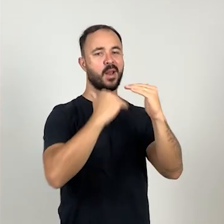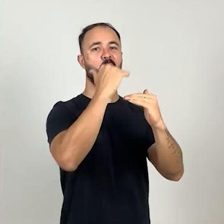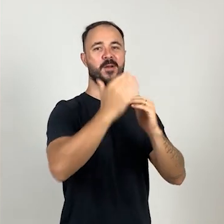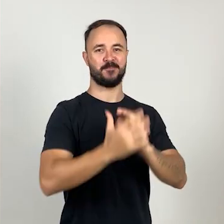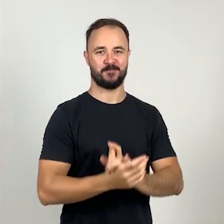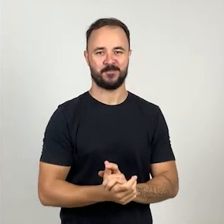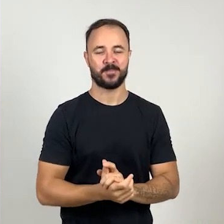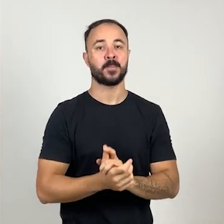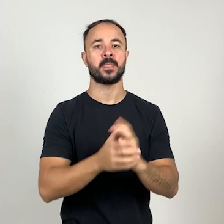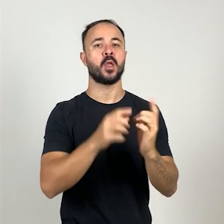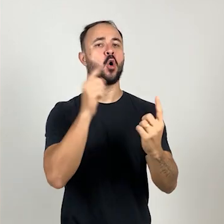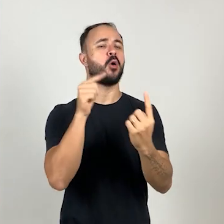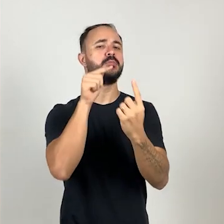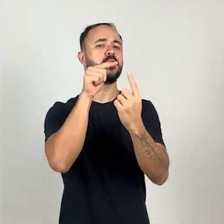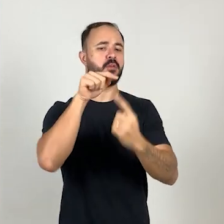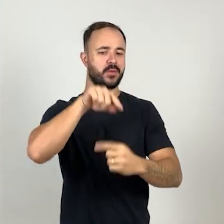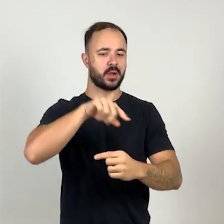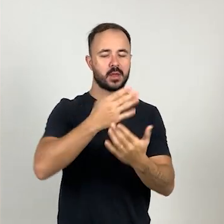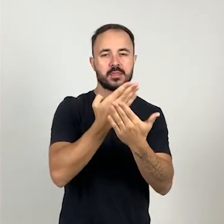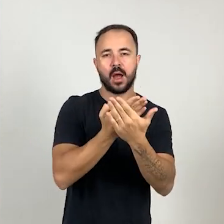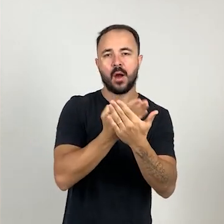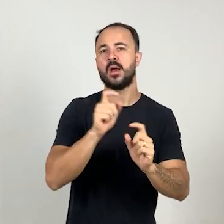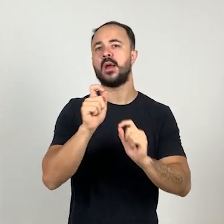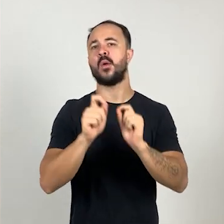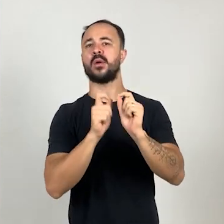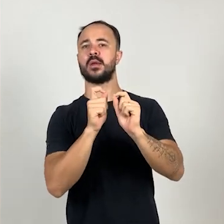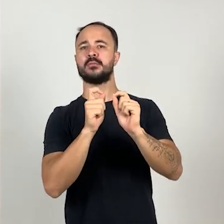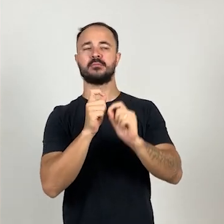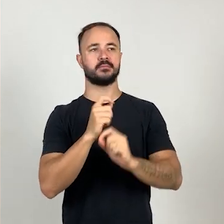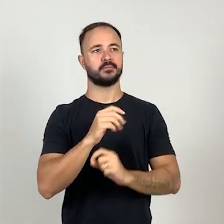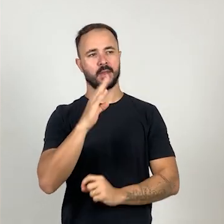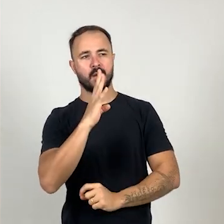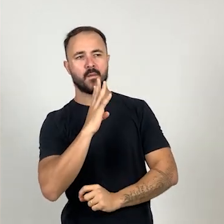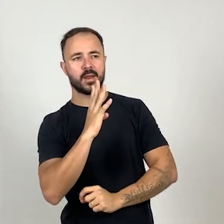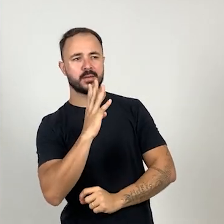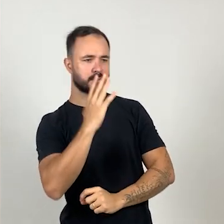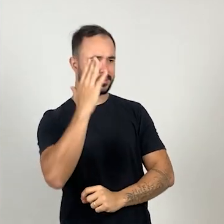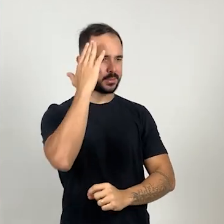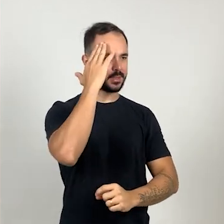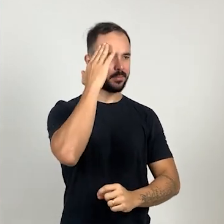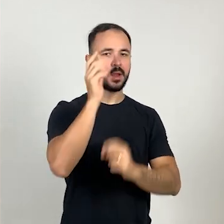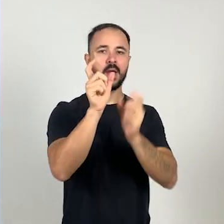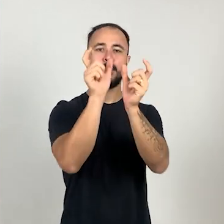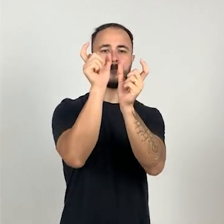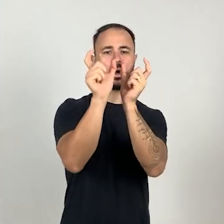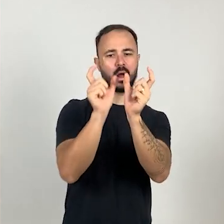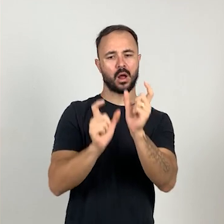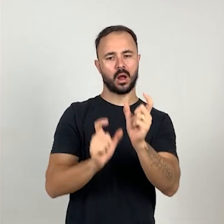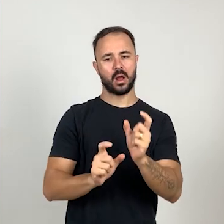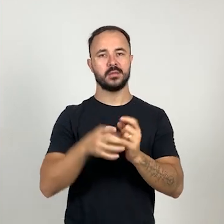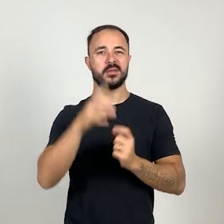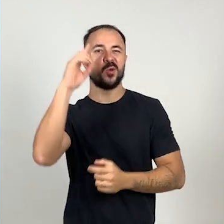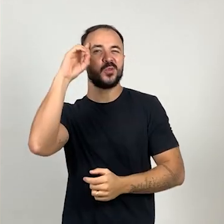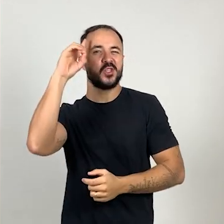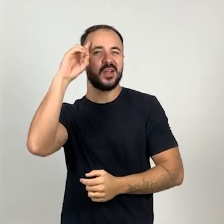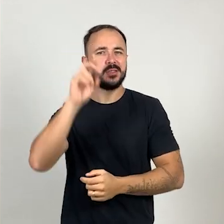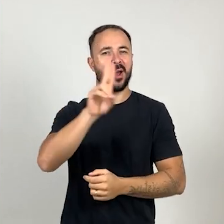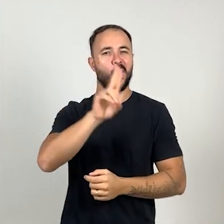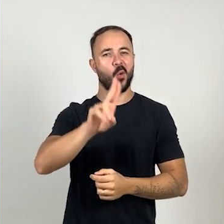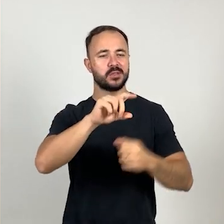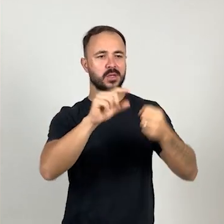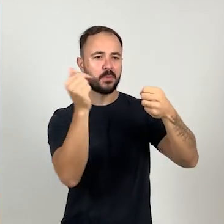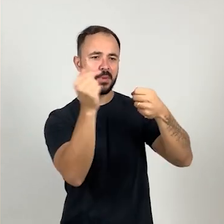desta aula são reconhecer expressões de cunho racista na linguagem cotidiana, destacando como